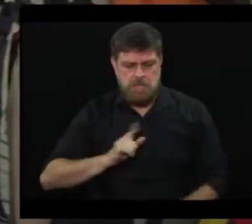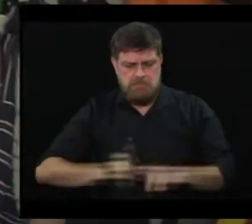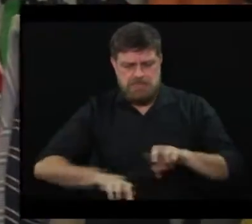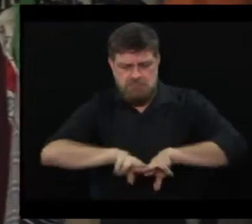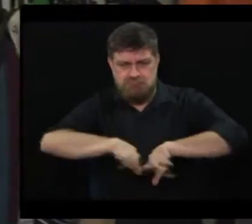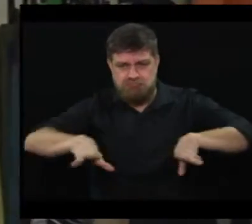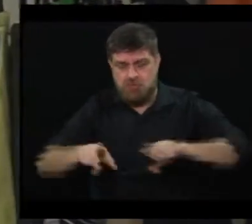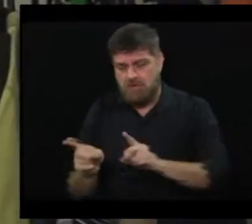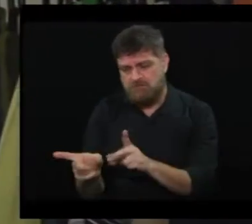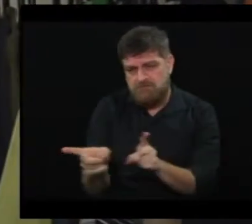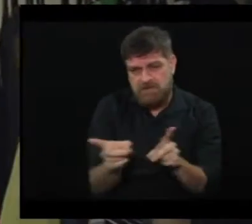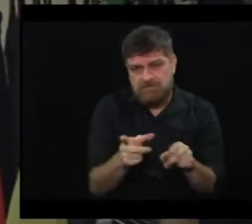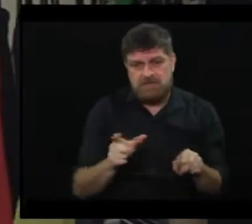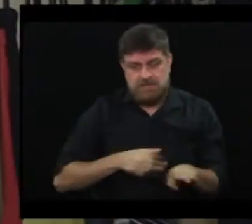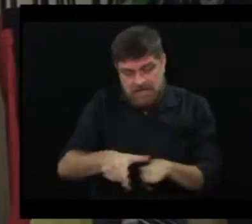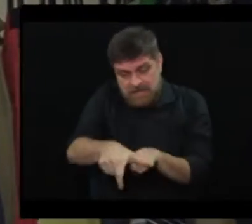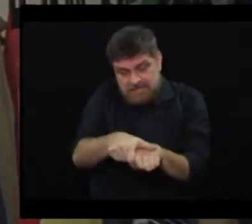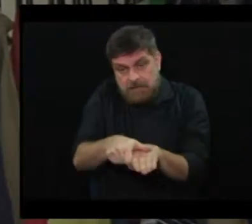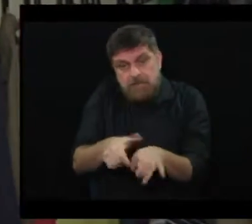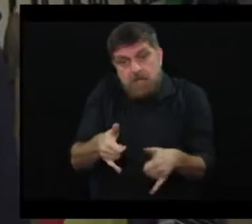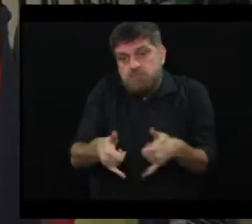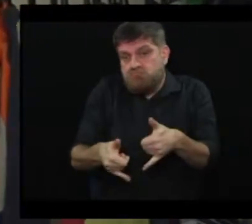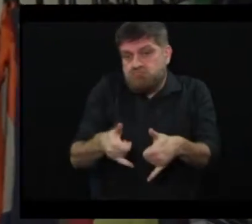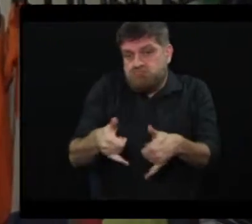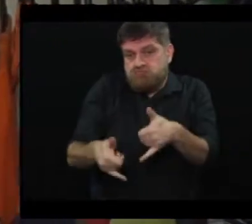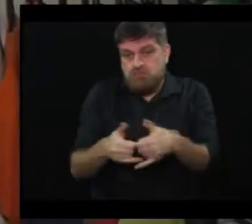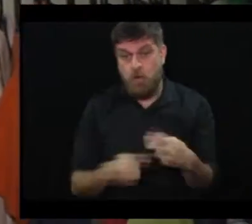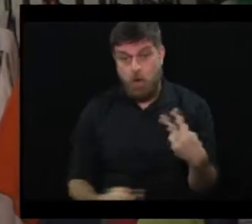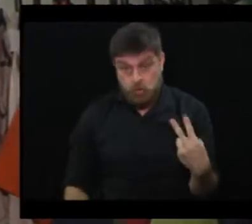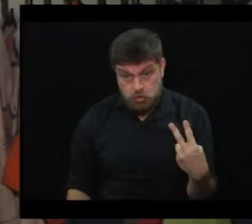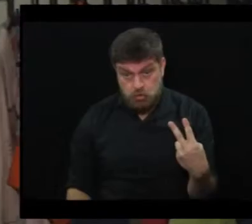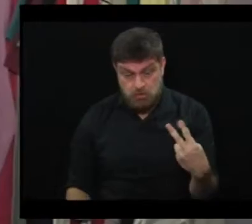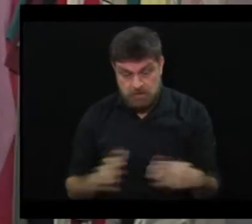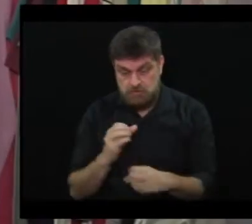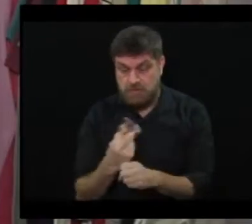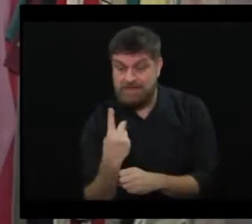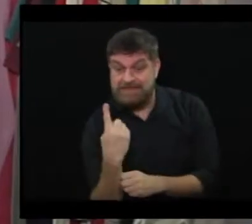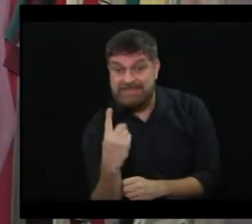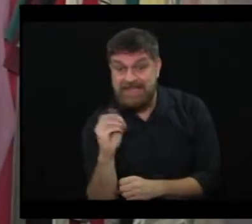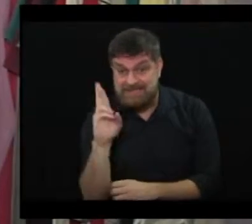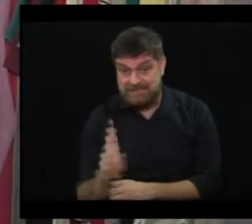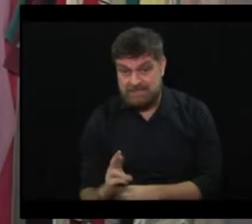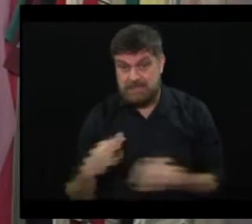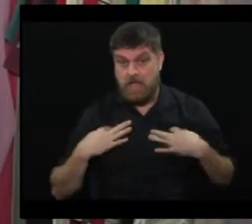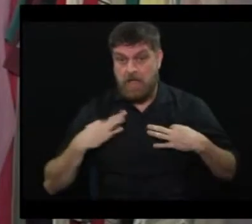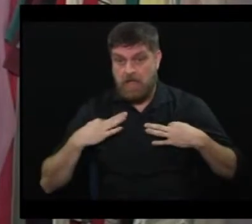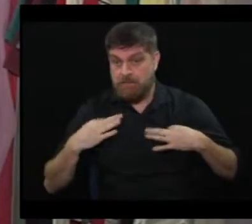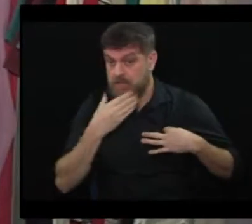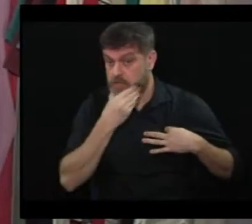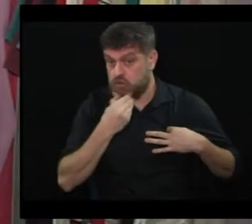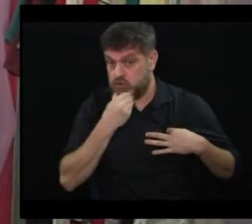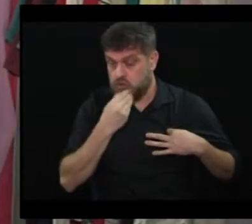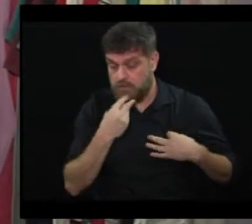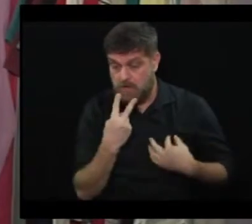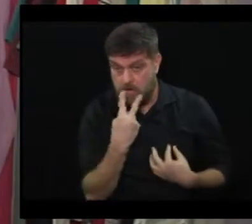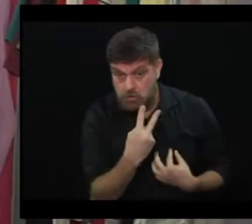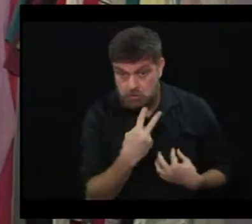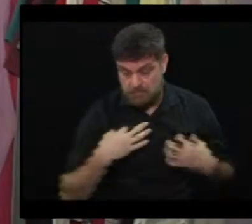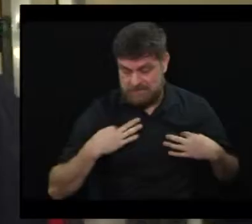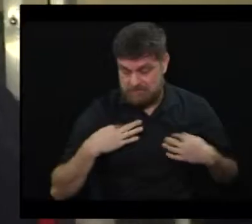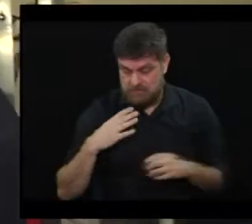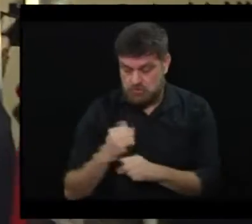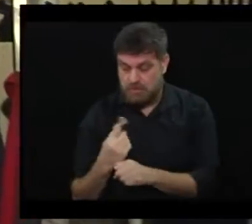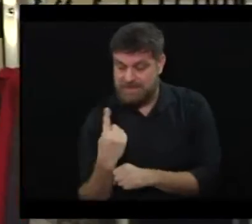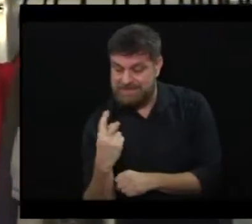de mercadorias, sapatos femininos, 2 pares por R$10, camisas sociais masculinas, 2 por